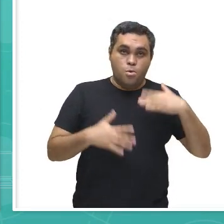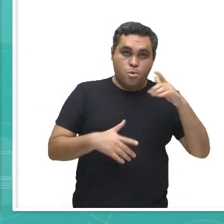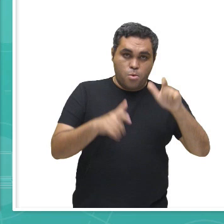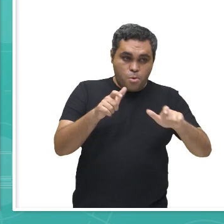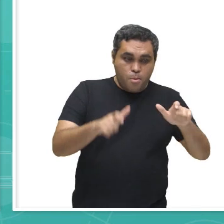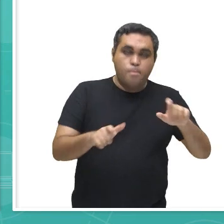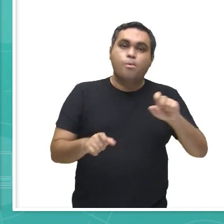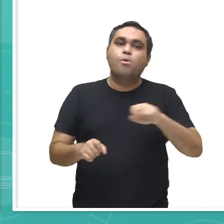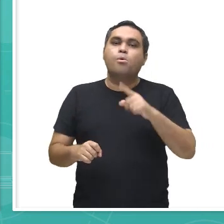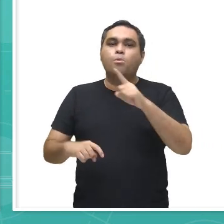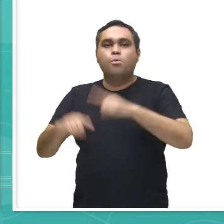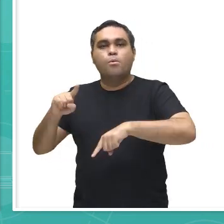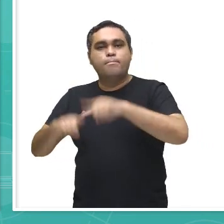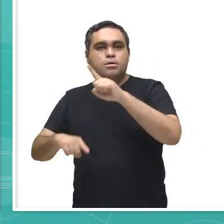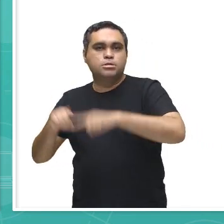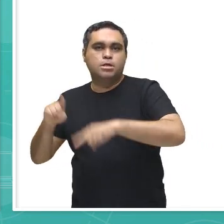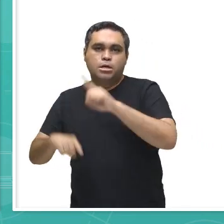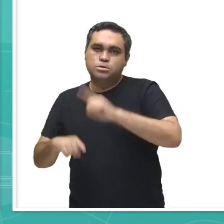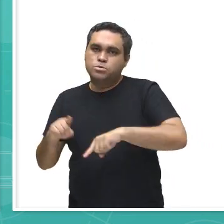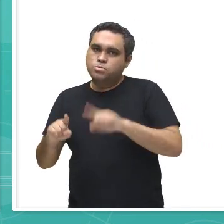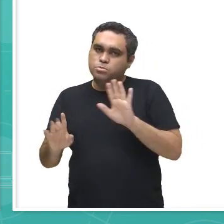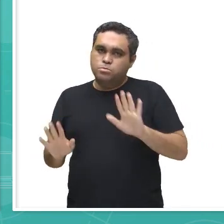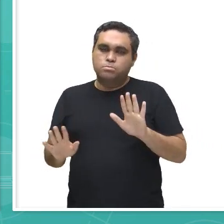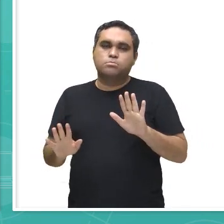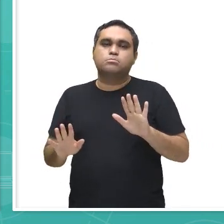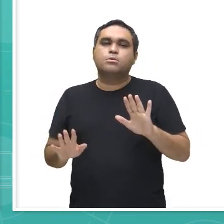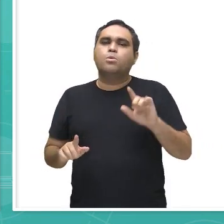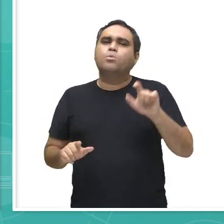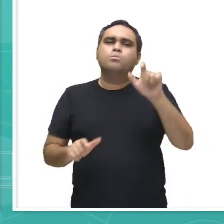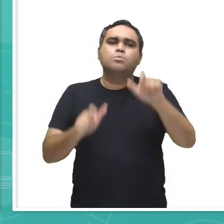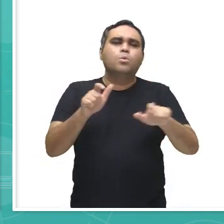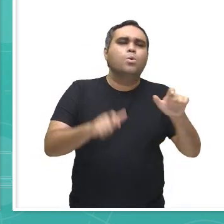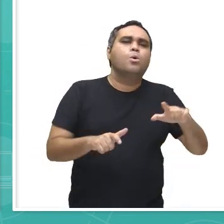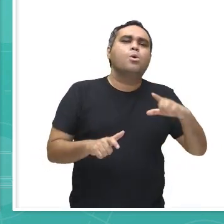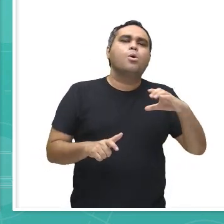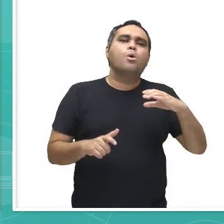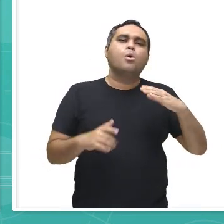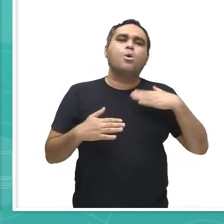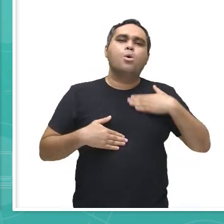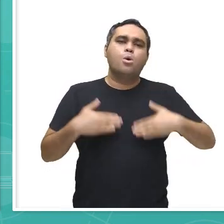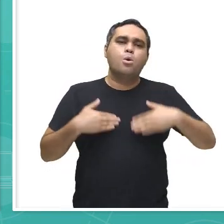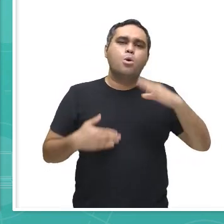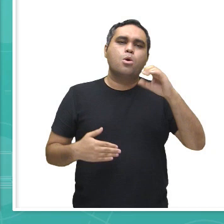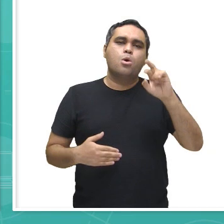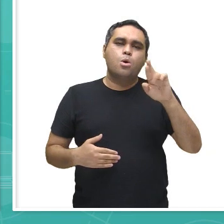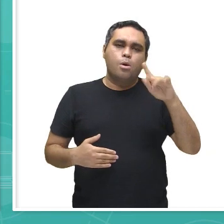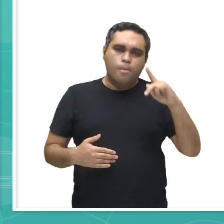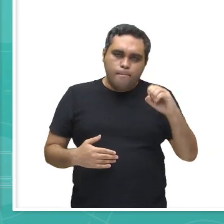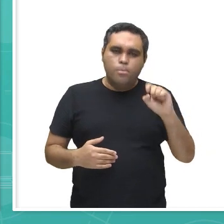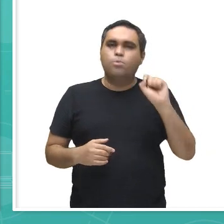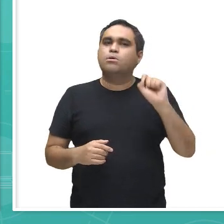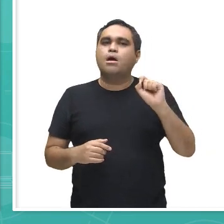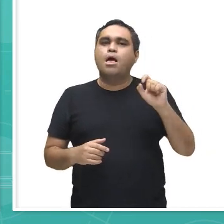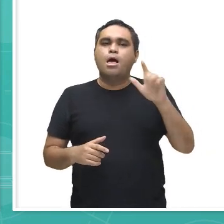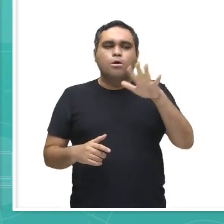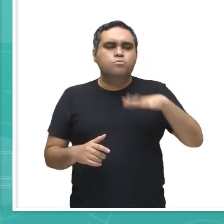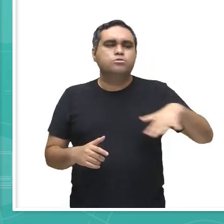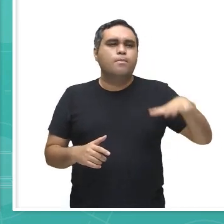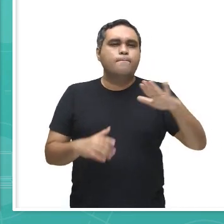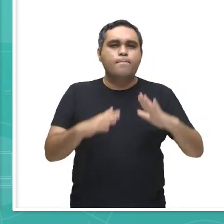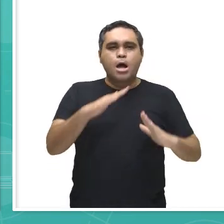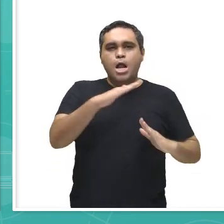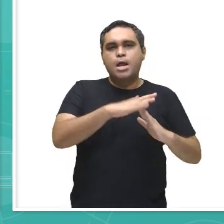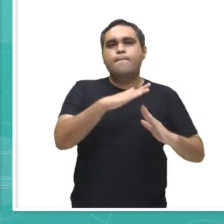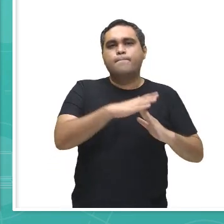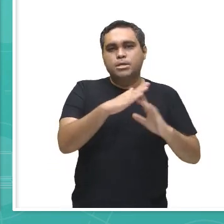ou objeto. Né? Então, o que é o corpo? O corpo é aquele espaço ali delimitado, né? E o